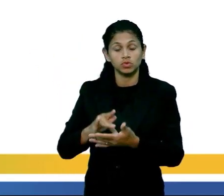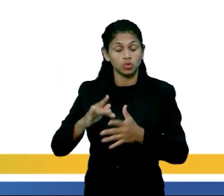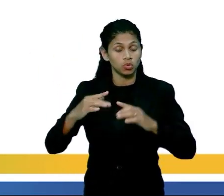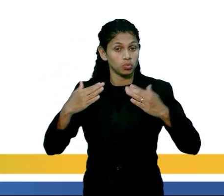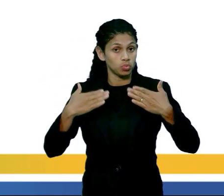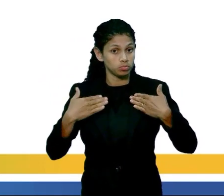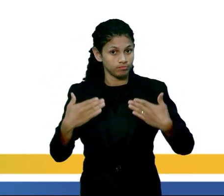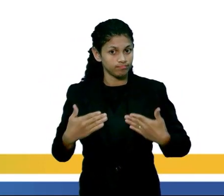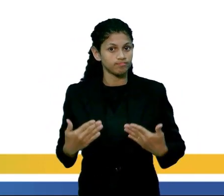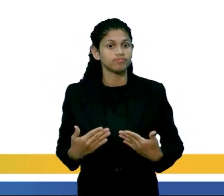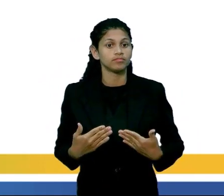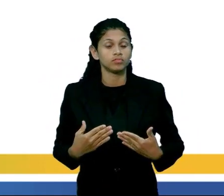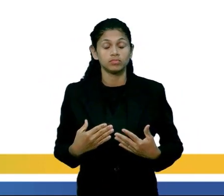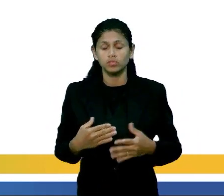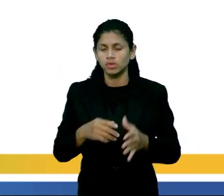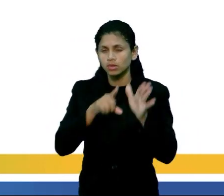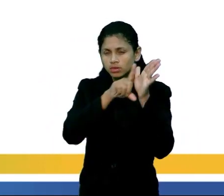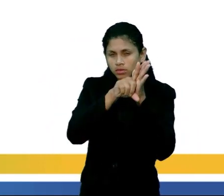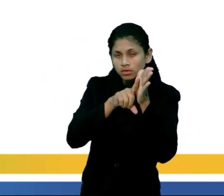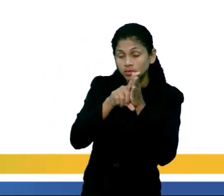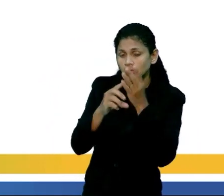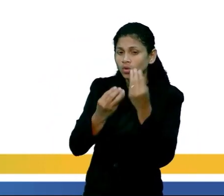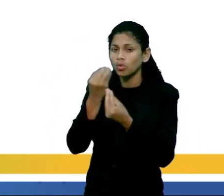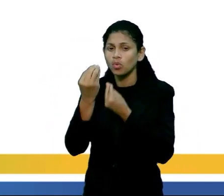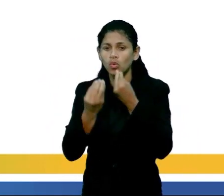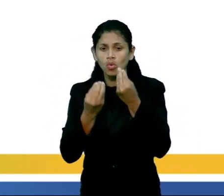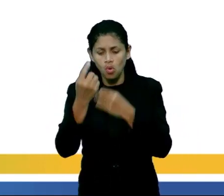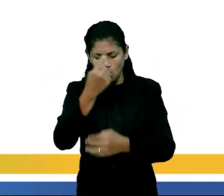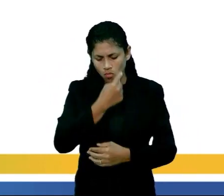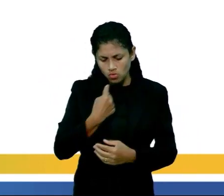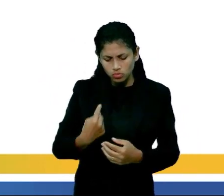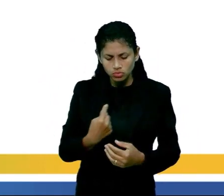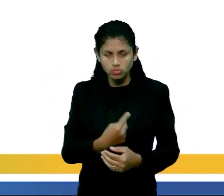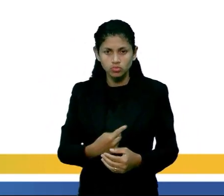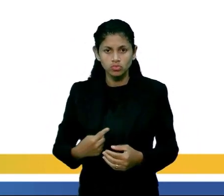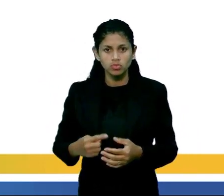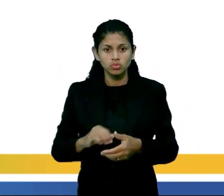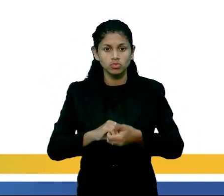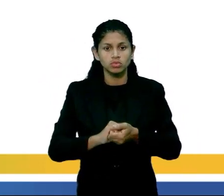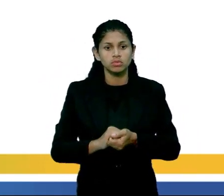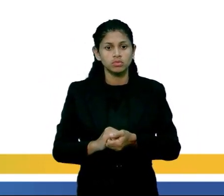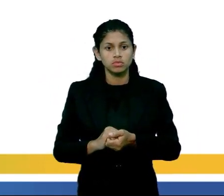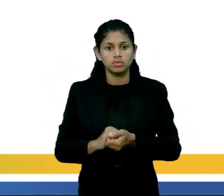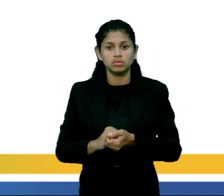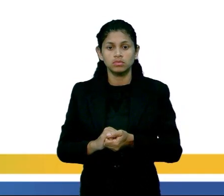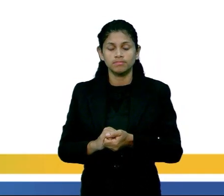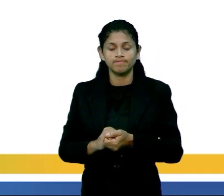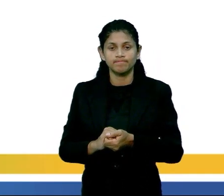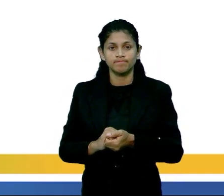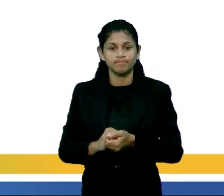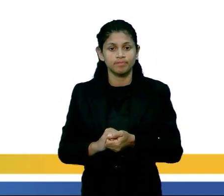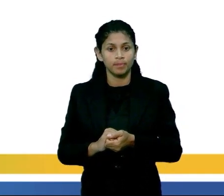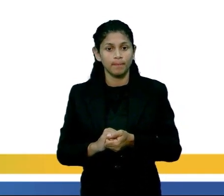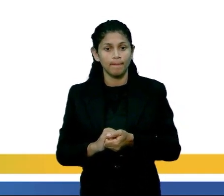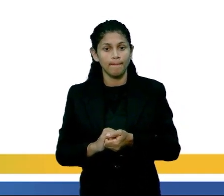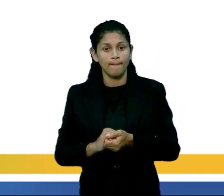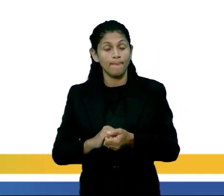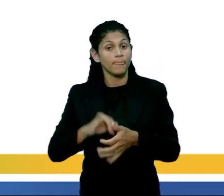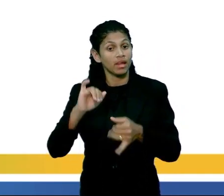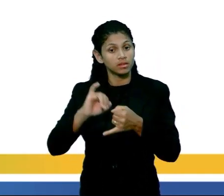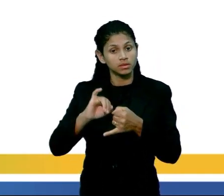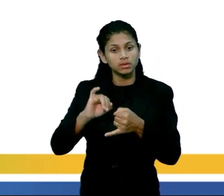organismo, analisando como os sistemas orgânicos, órgãos celulares e biomoléculas executam funções químicas e físicas.